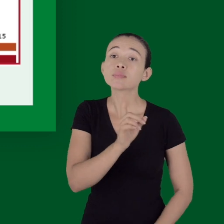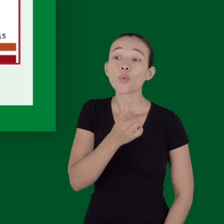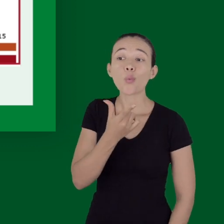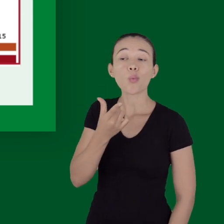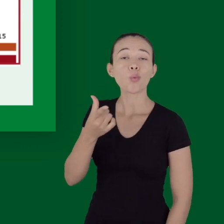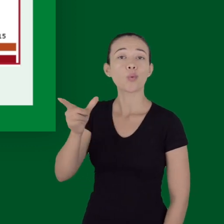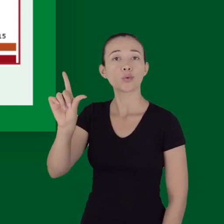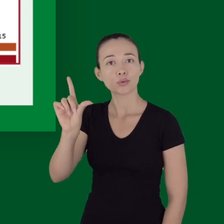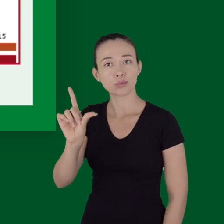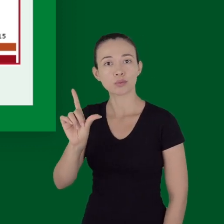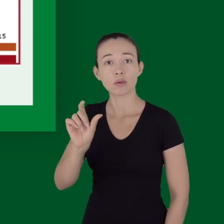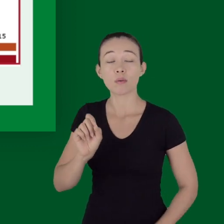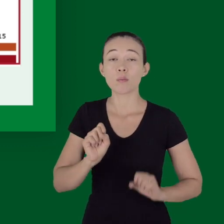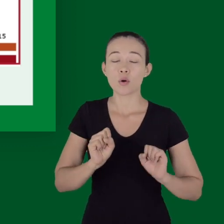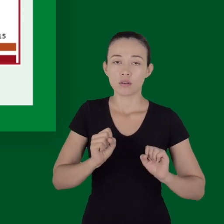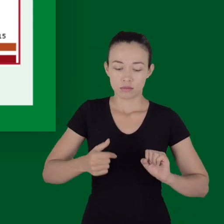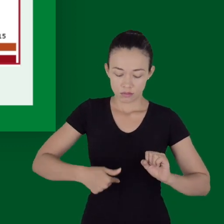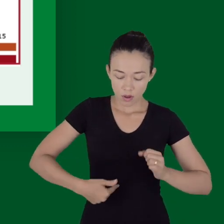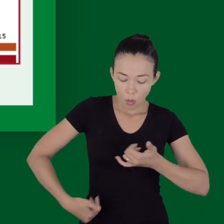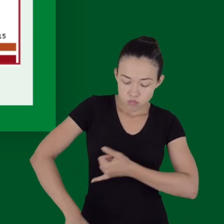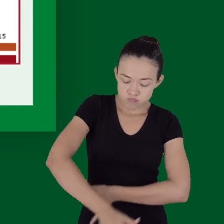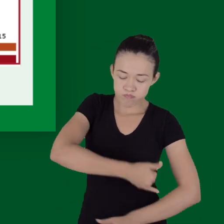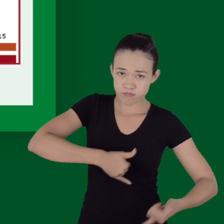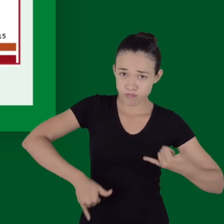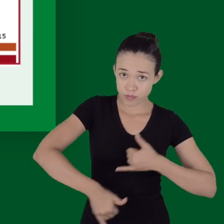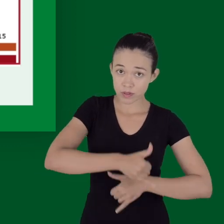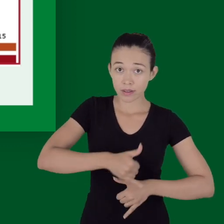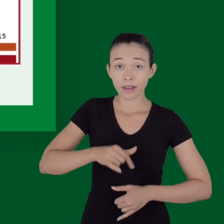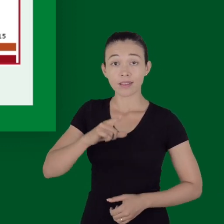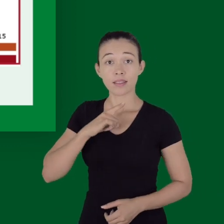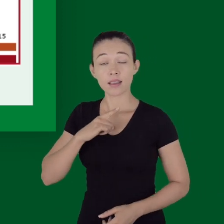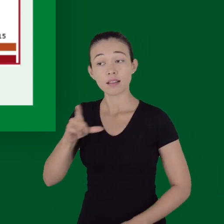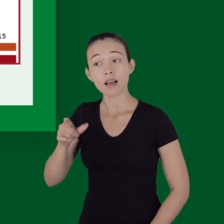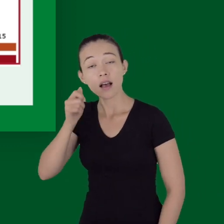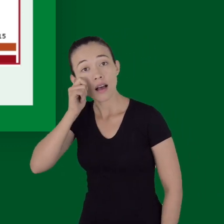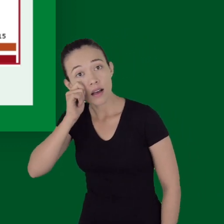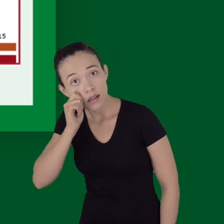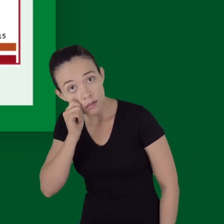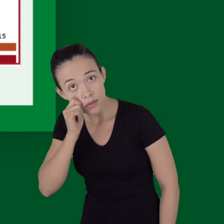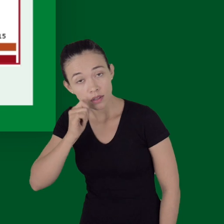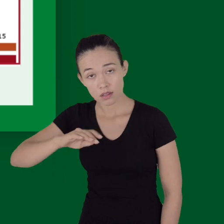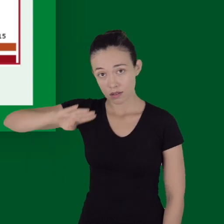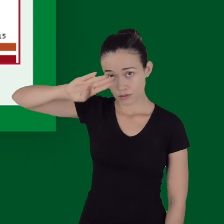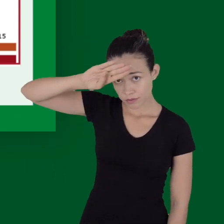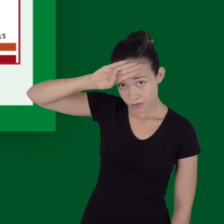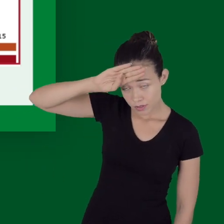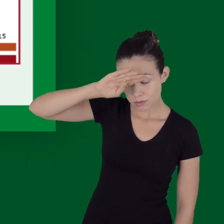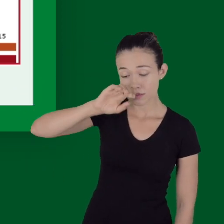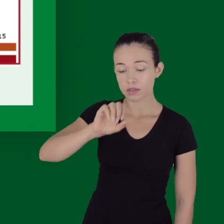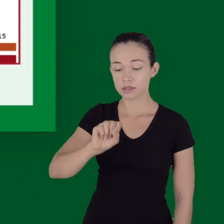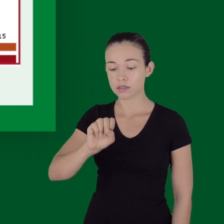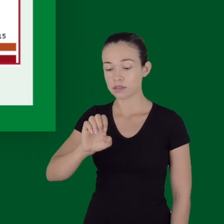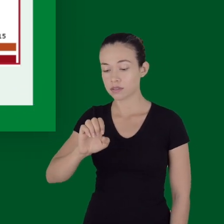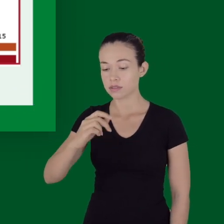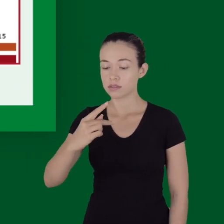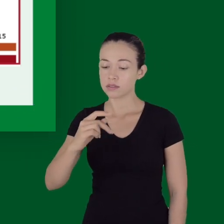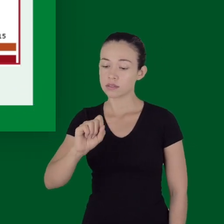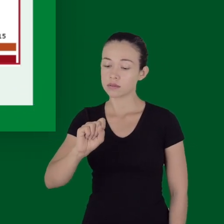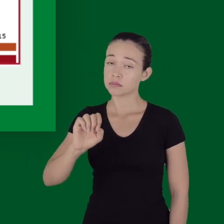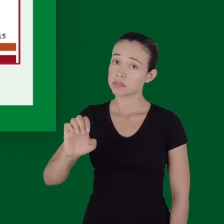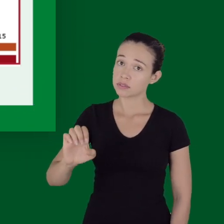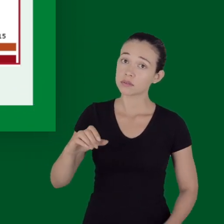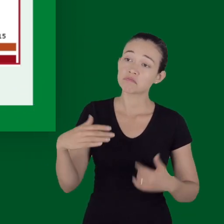causas secundárias, normalmente estados de hipermetabolismo, tipo anemia, febre, sepse ou